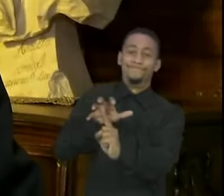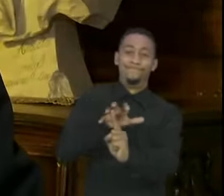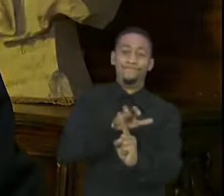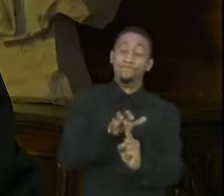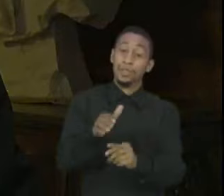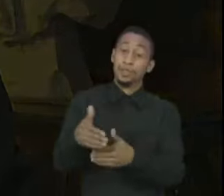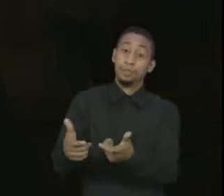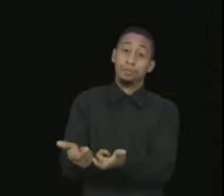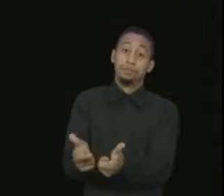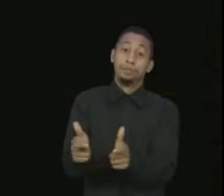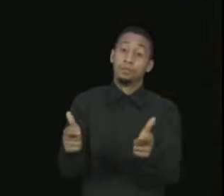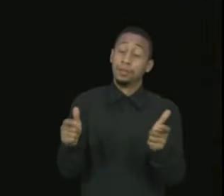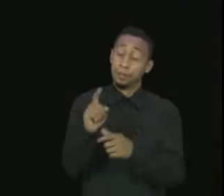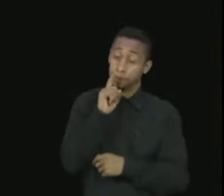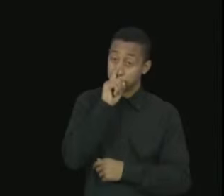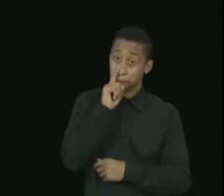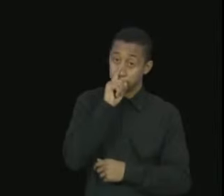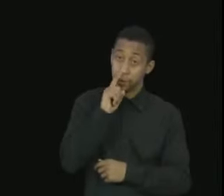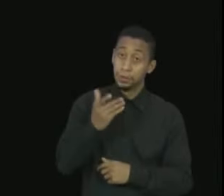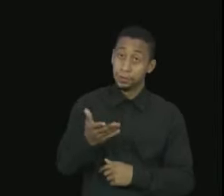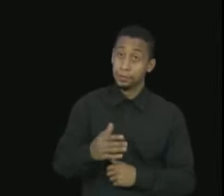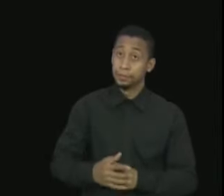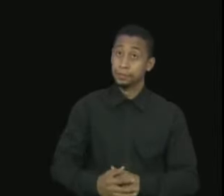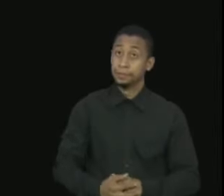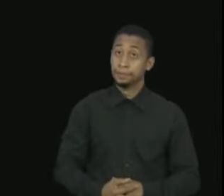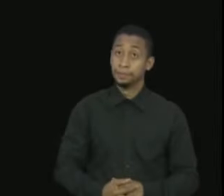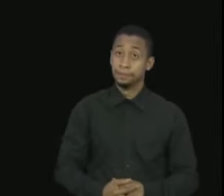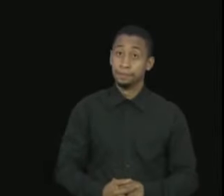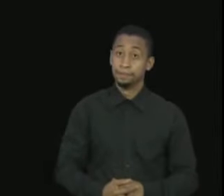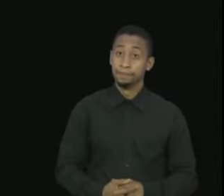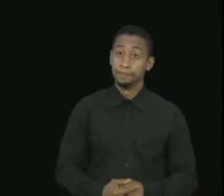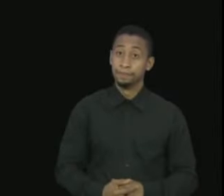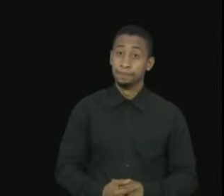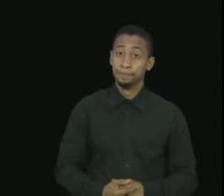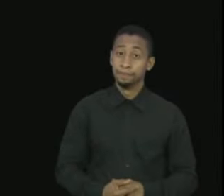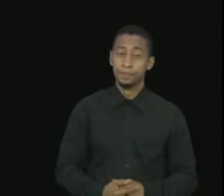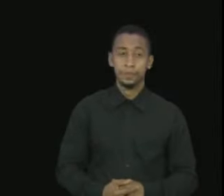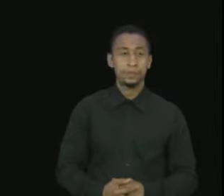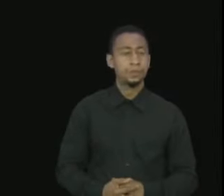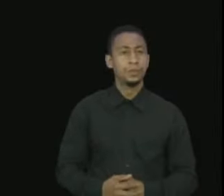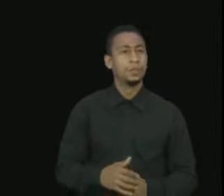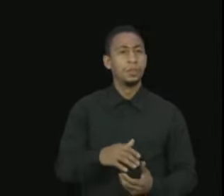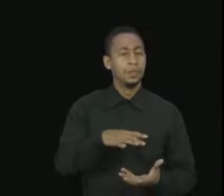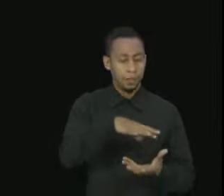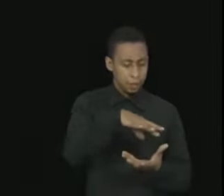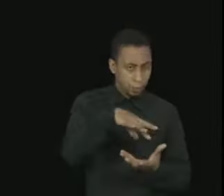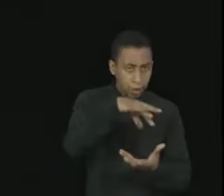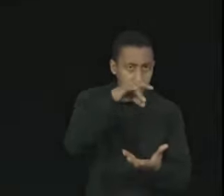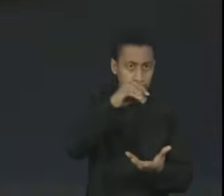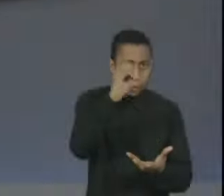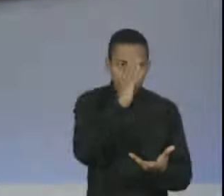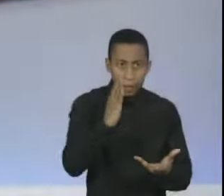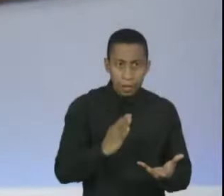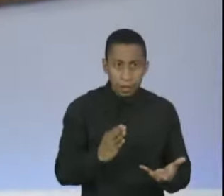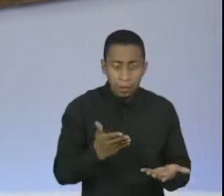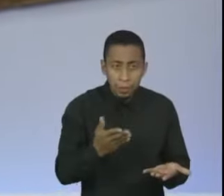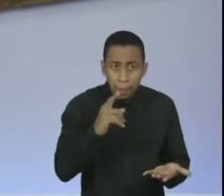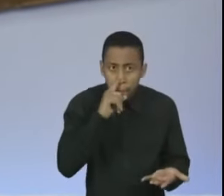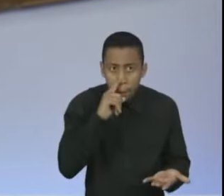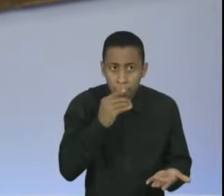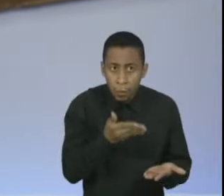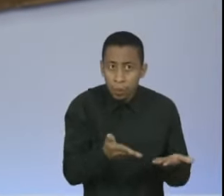sorriso concretos que eu vejo o Brasil a democracia a democracia brasileira está sob